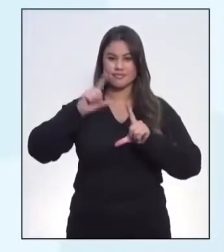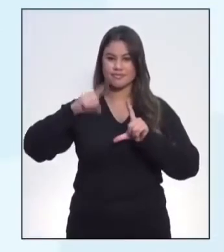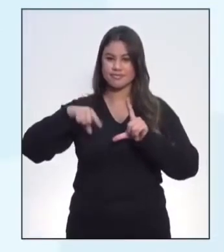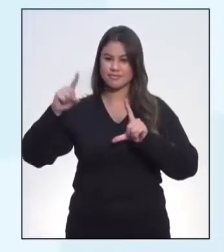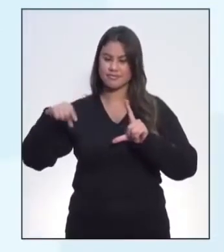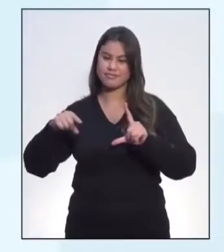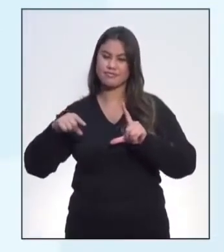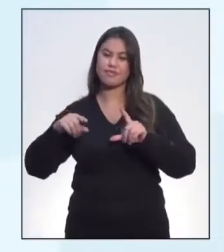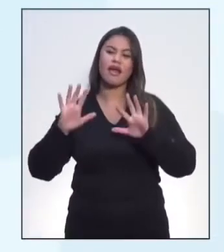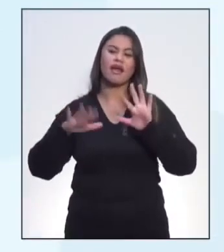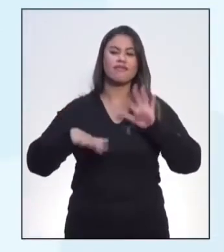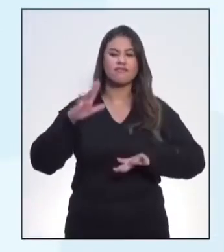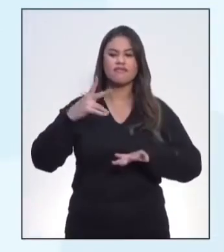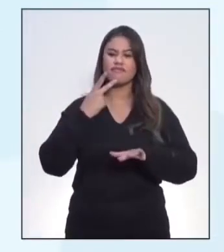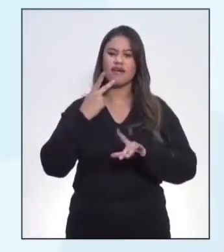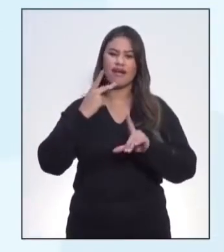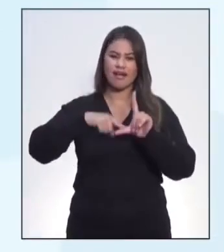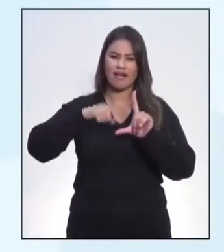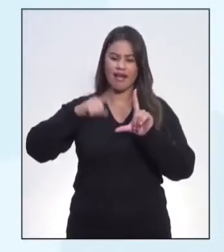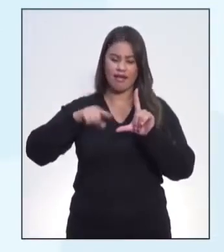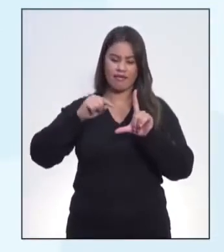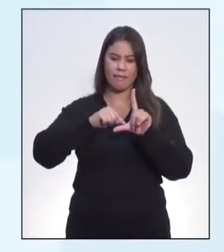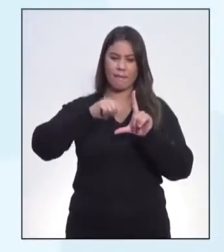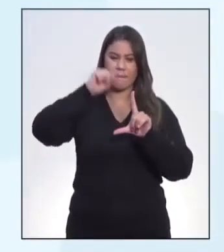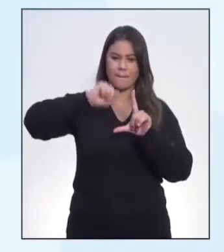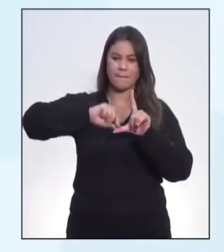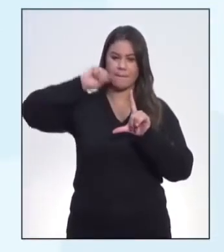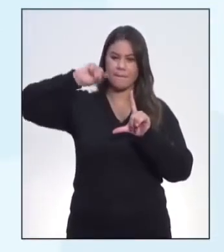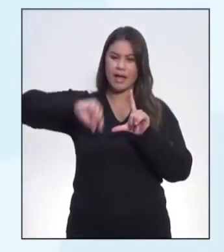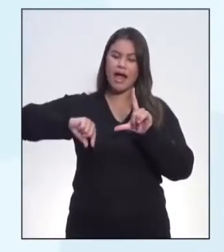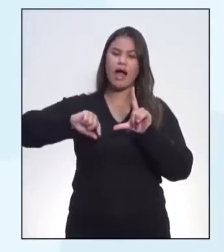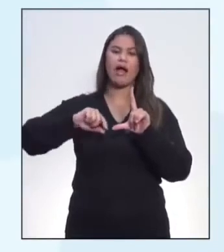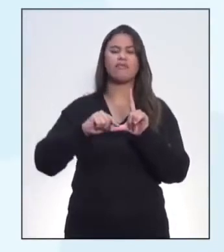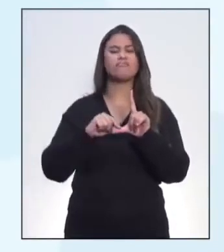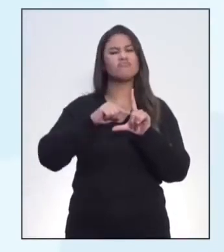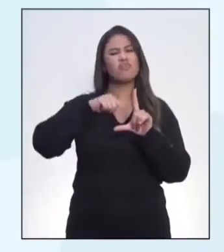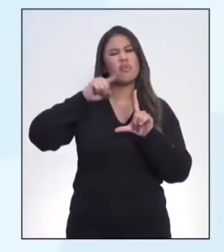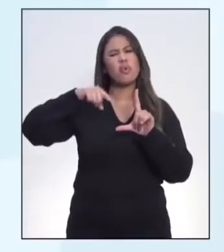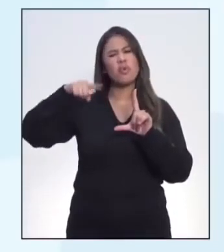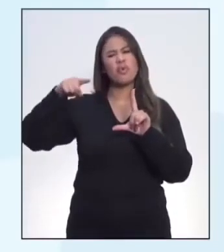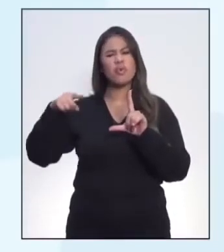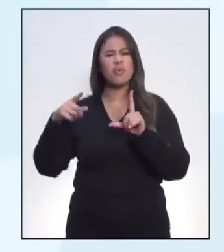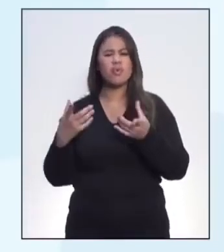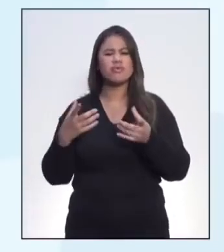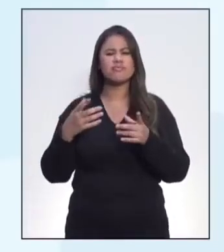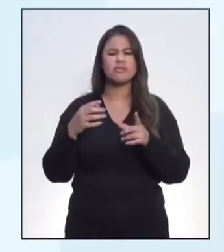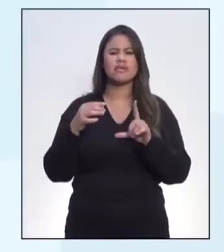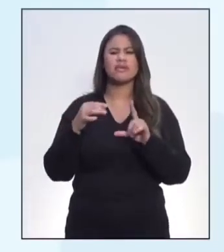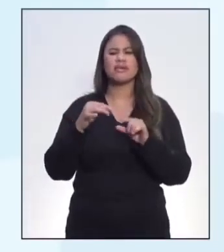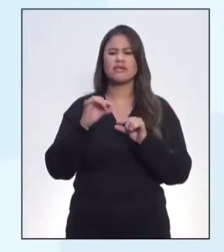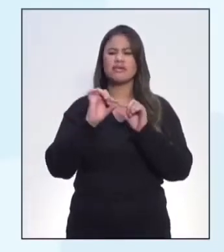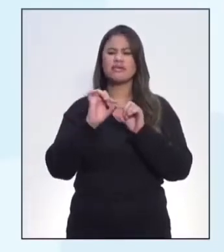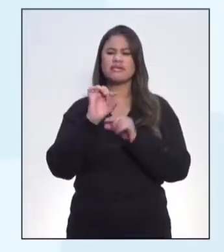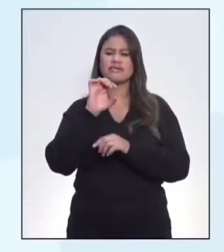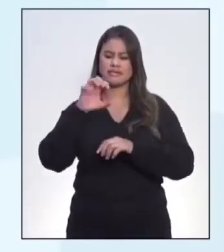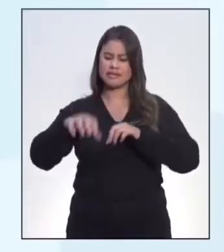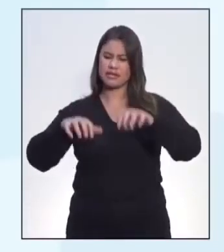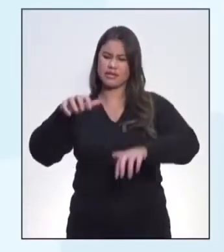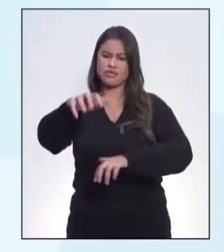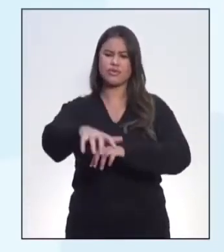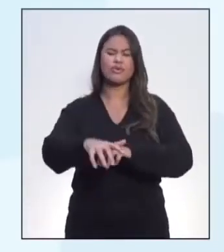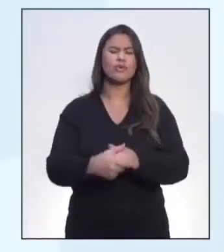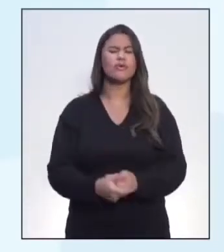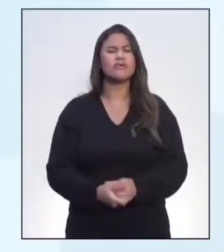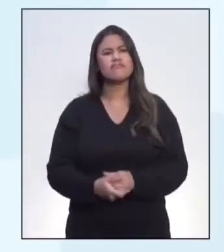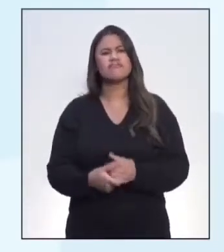gráfico de barras, gráfico de colunas, gráfico de setores, é relativamente simples fazer a associação das informações